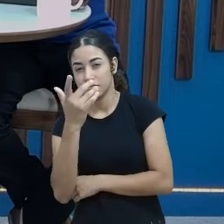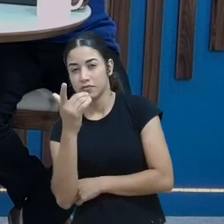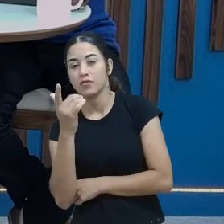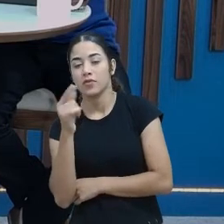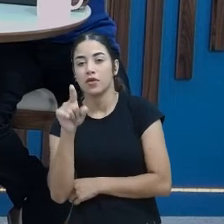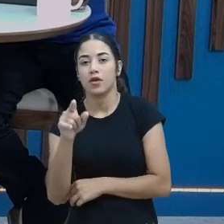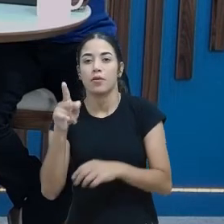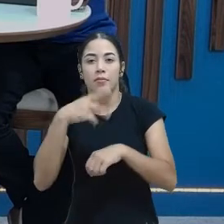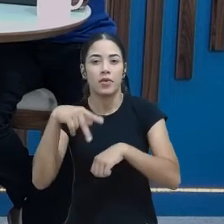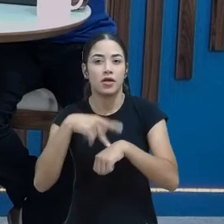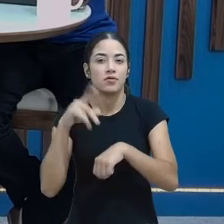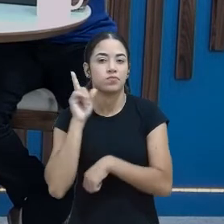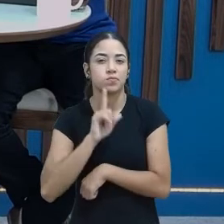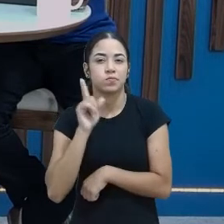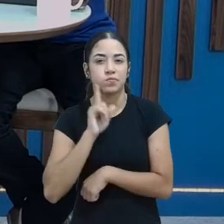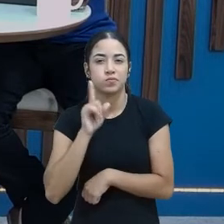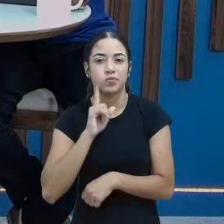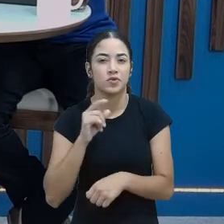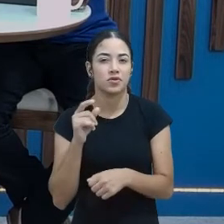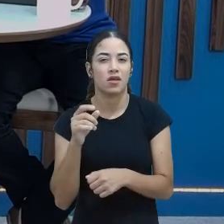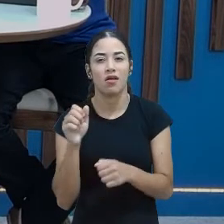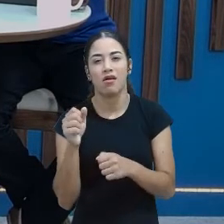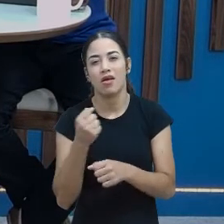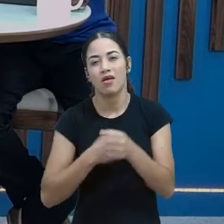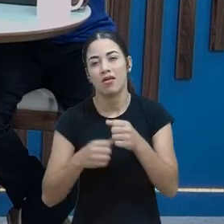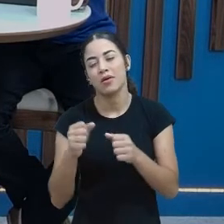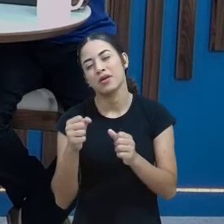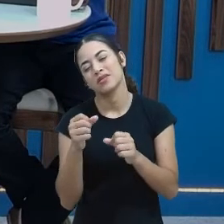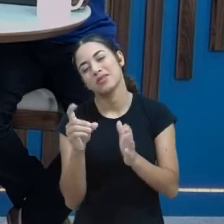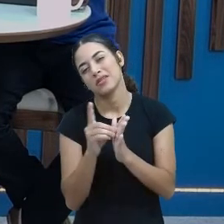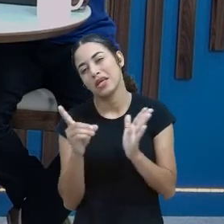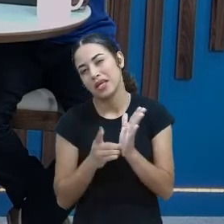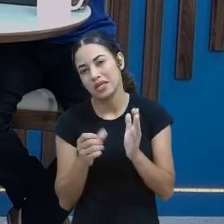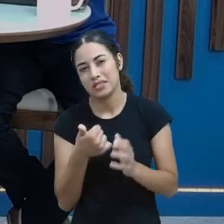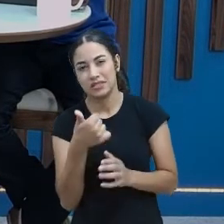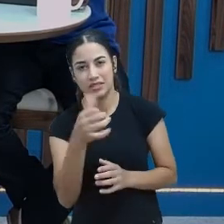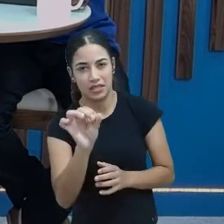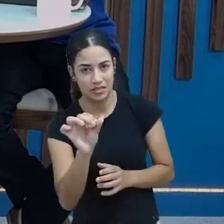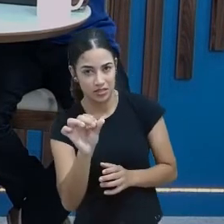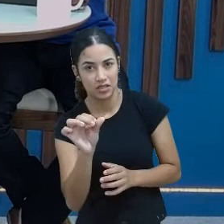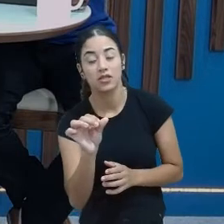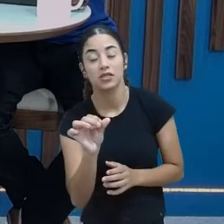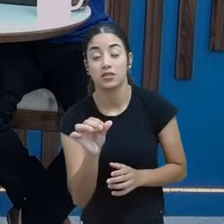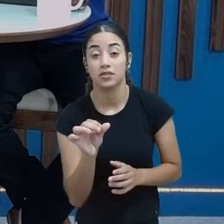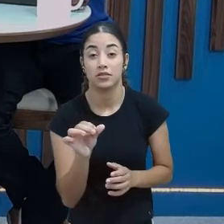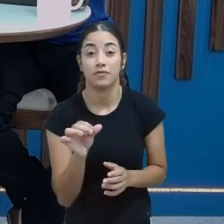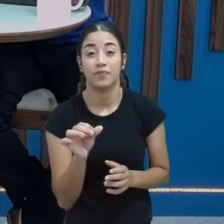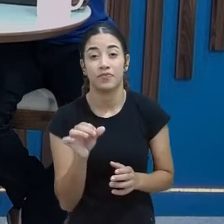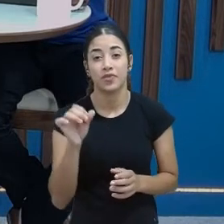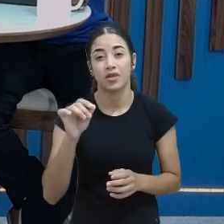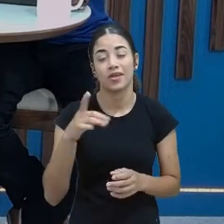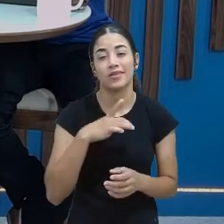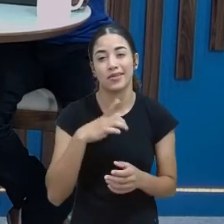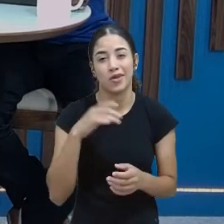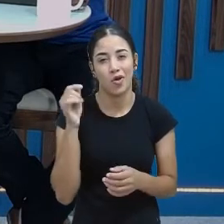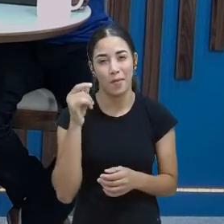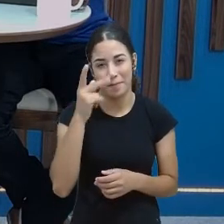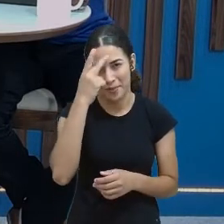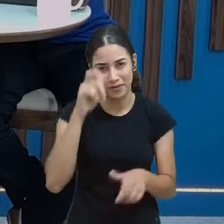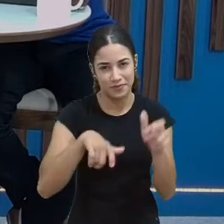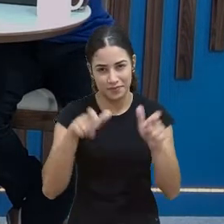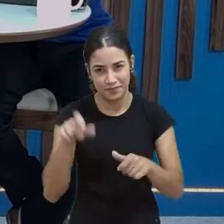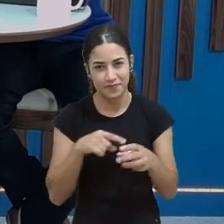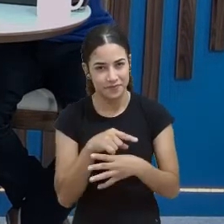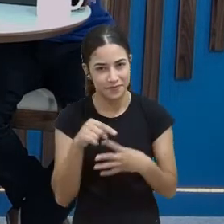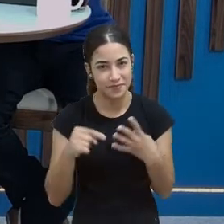60, né? Na época de Malcolm X, na época Panteras Negras. de Martin Luther King, né? Em